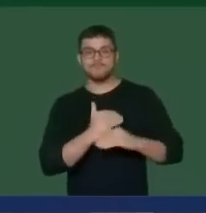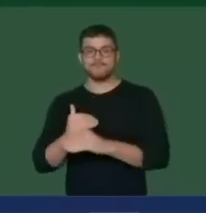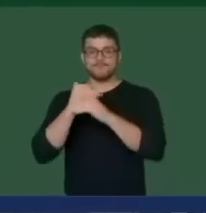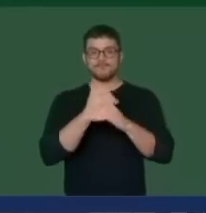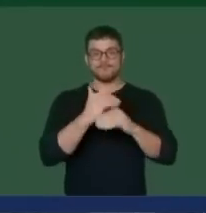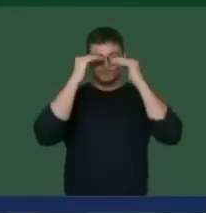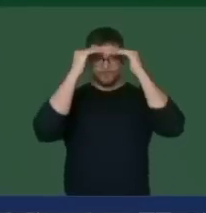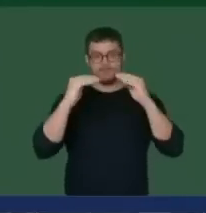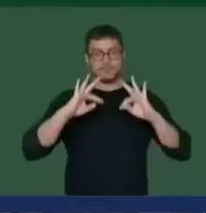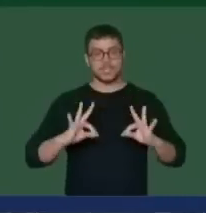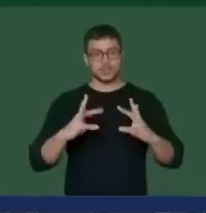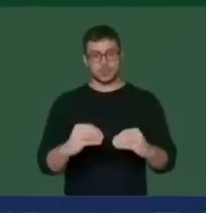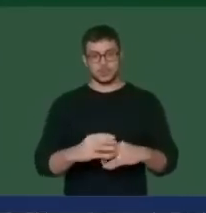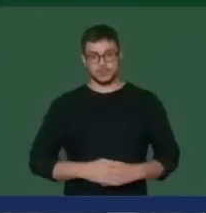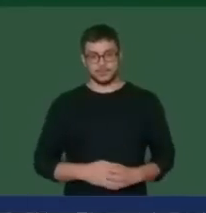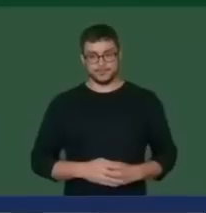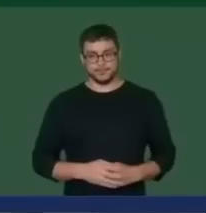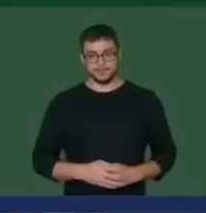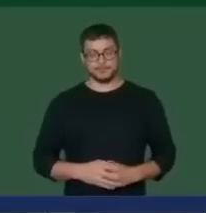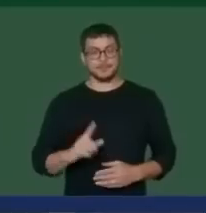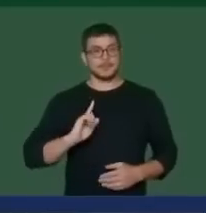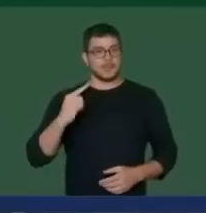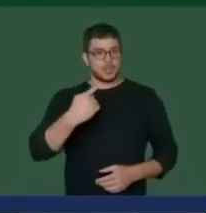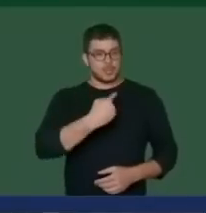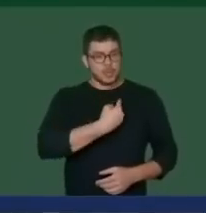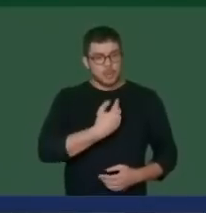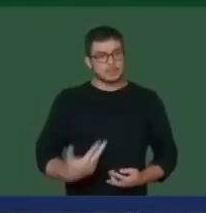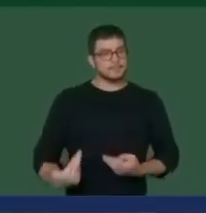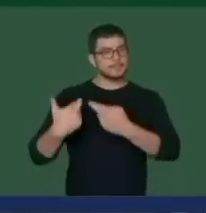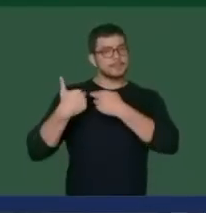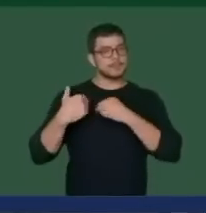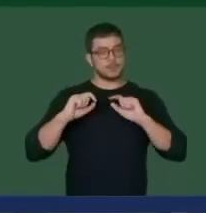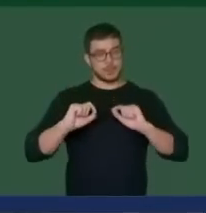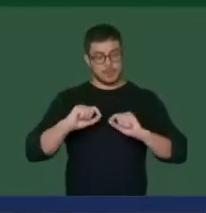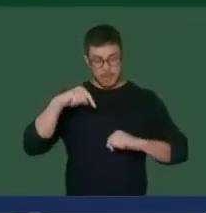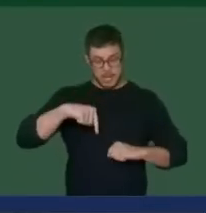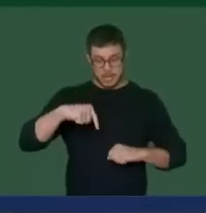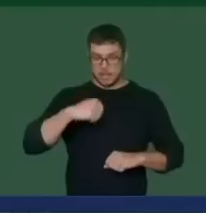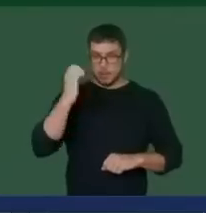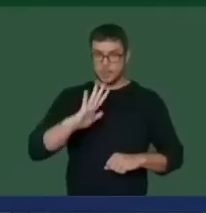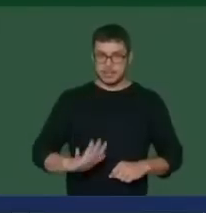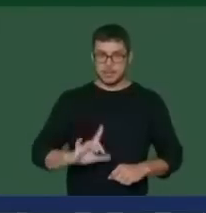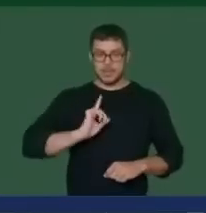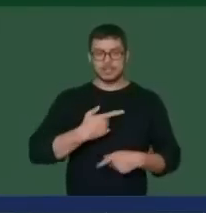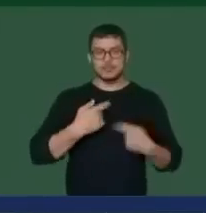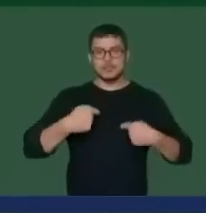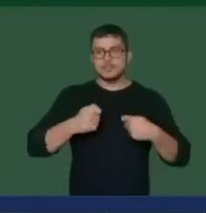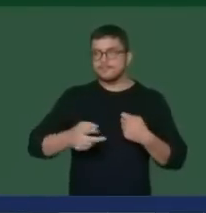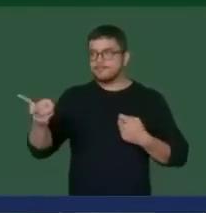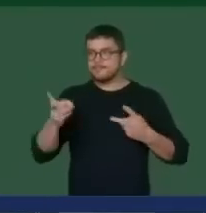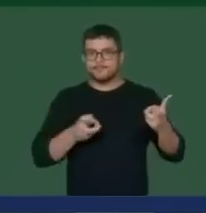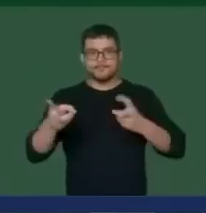É nosso dever andar por este país com ouvidos abertos, legitimando cada